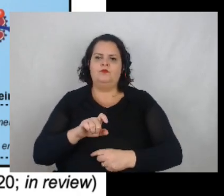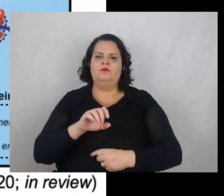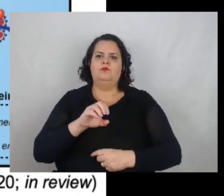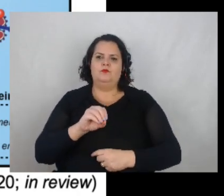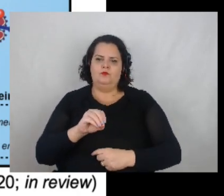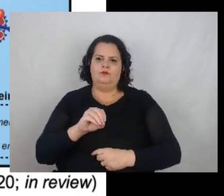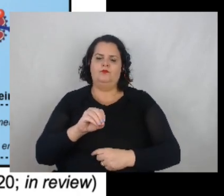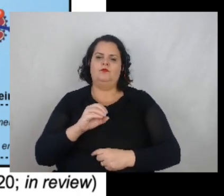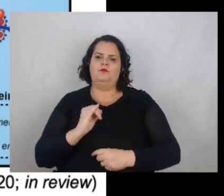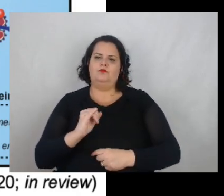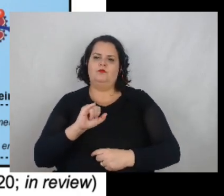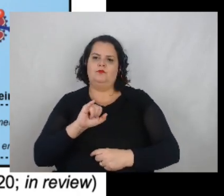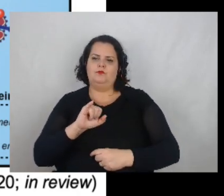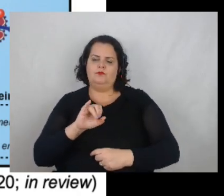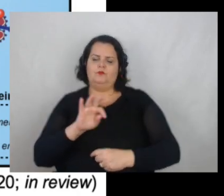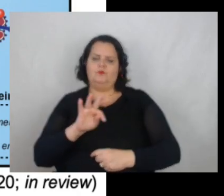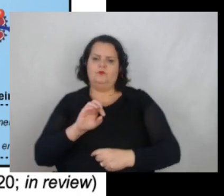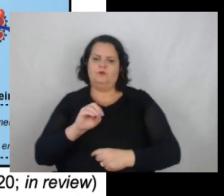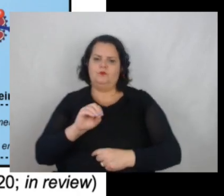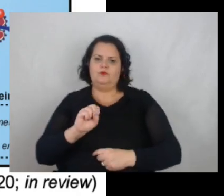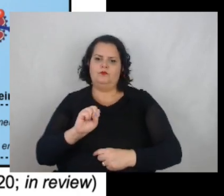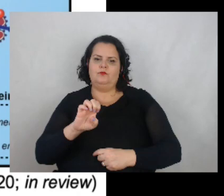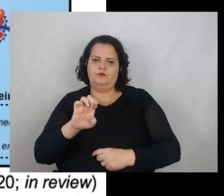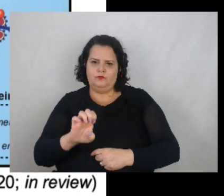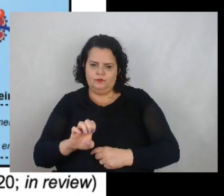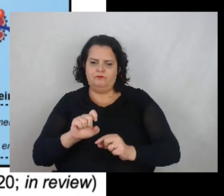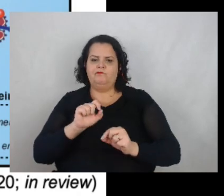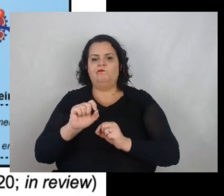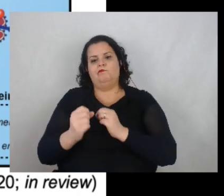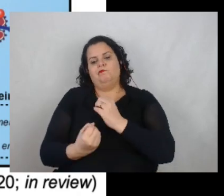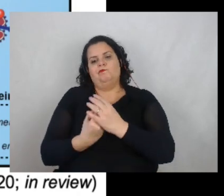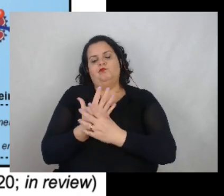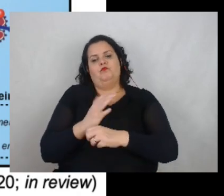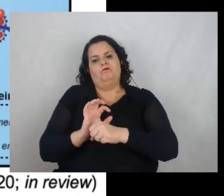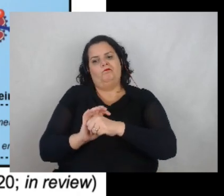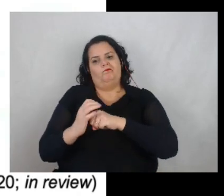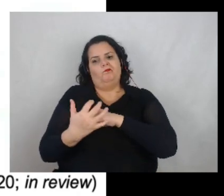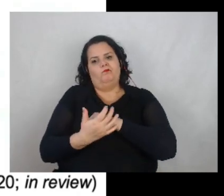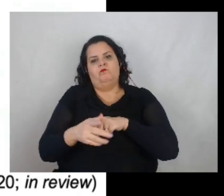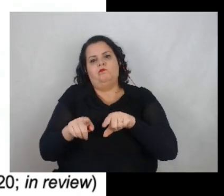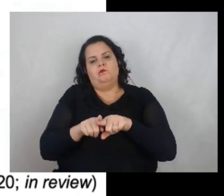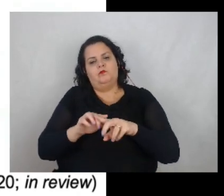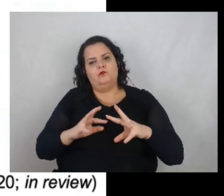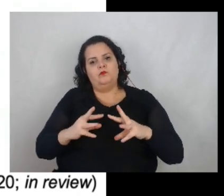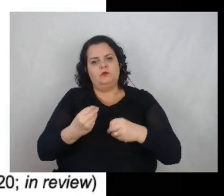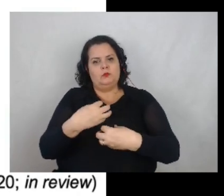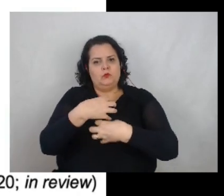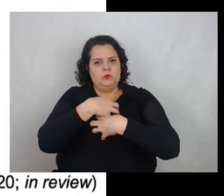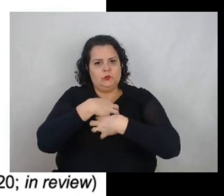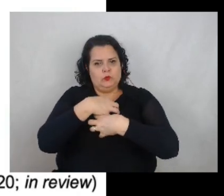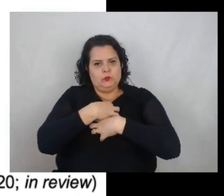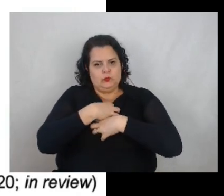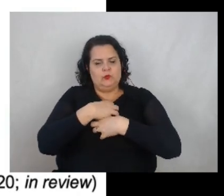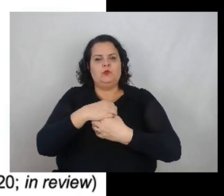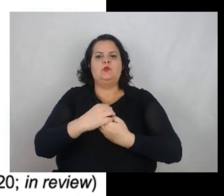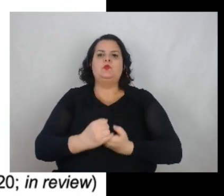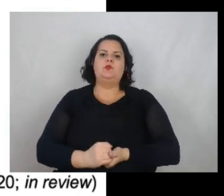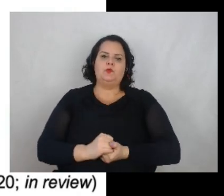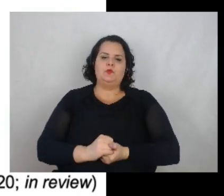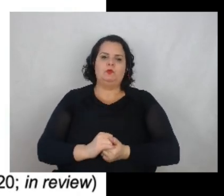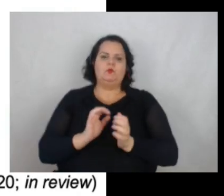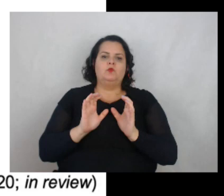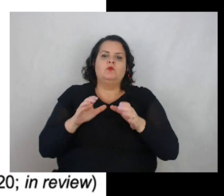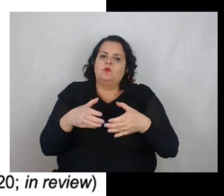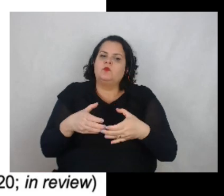e causando toda a patogenia e sintomatologia da Covid-19. Então, o nosso grupo